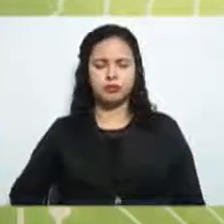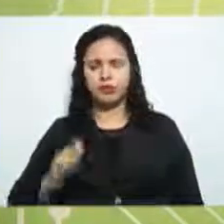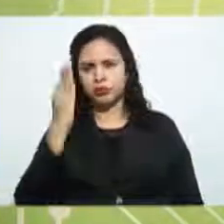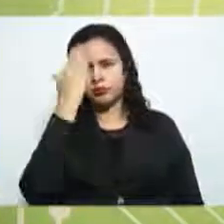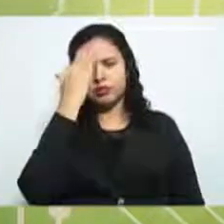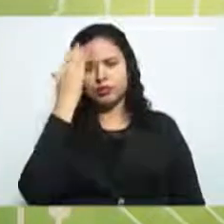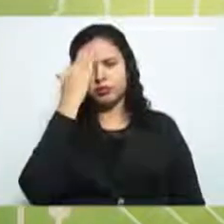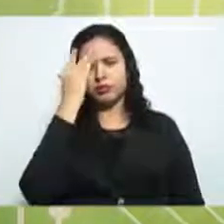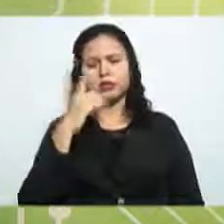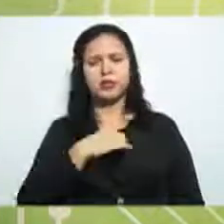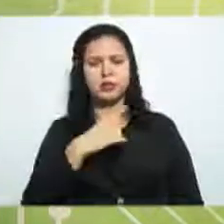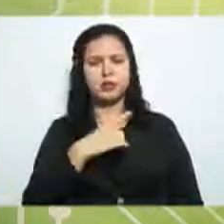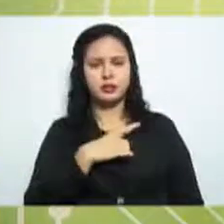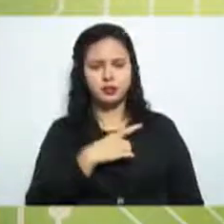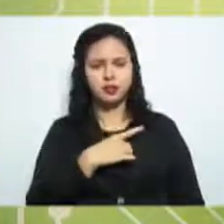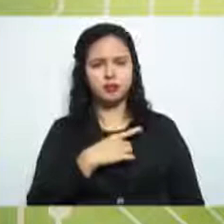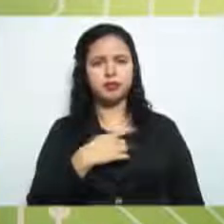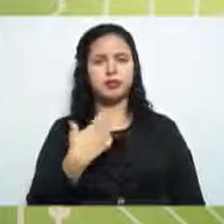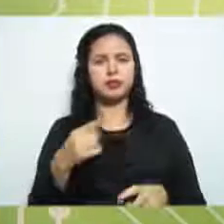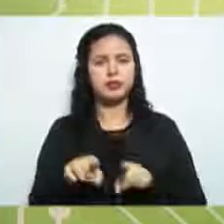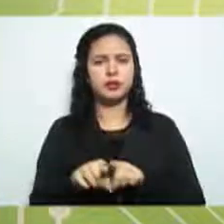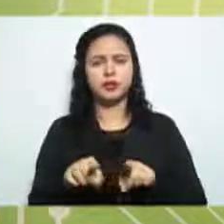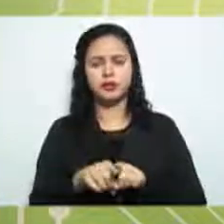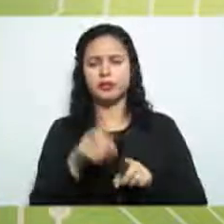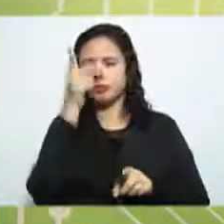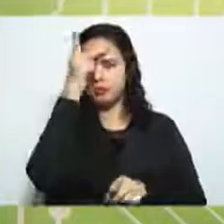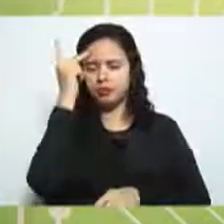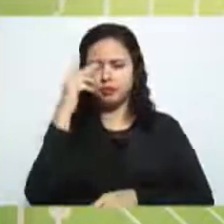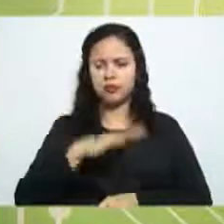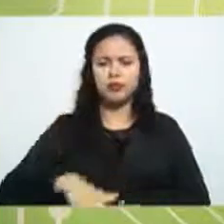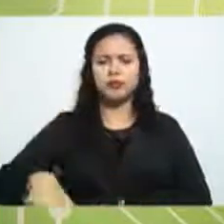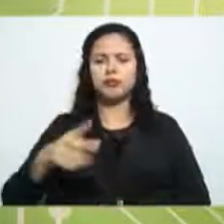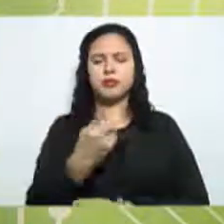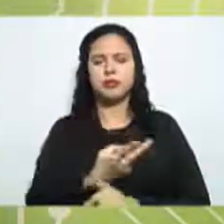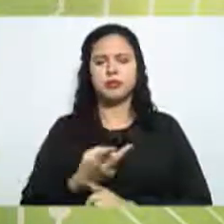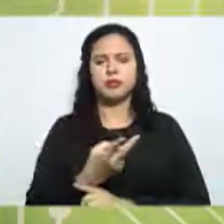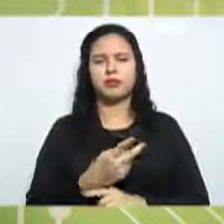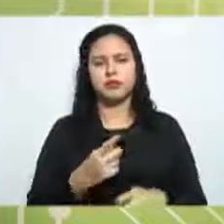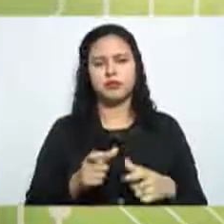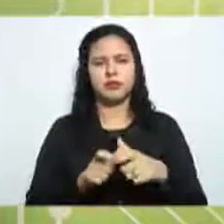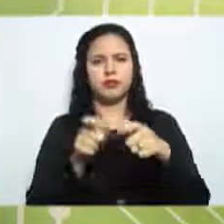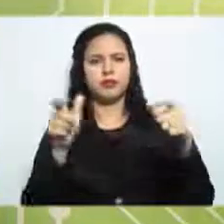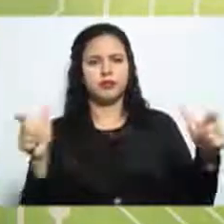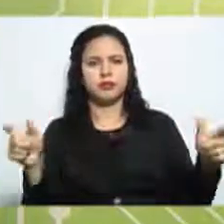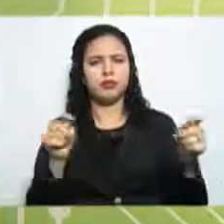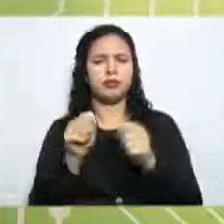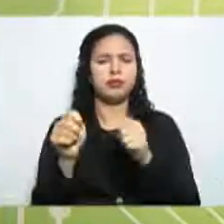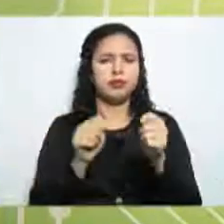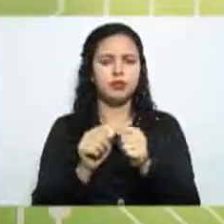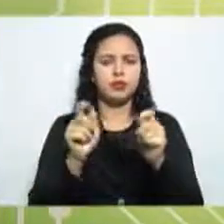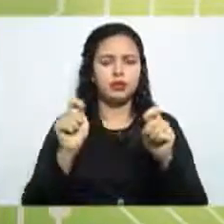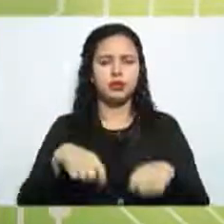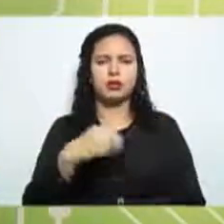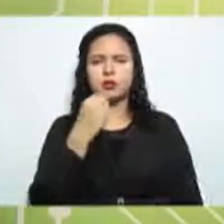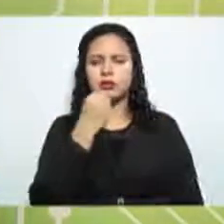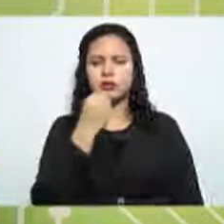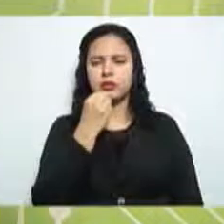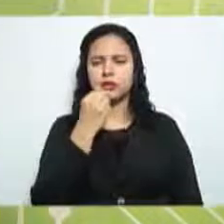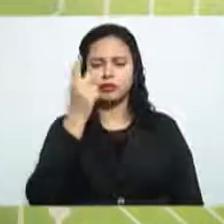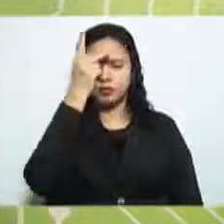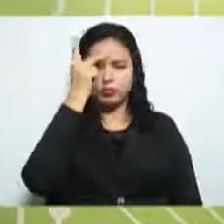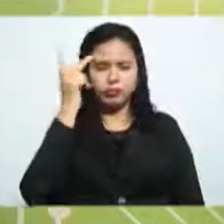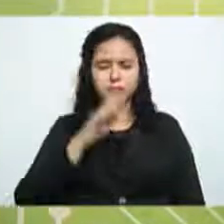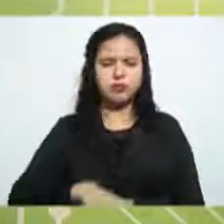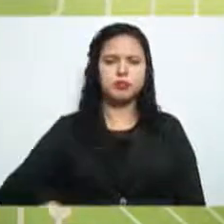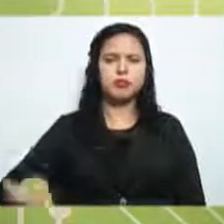E a população está sempre em busca de um crescimento econômico. O crescimento econômico ele dá oportunidades para a população. Por isso as